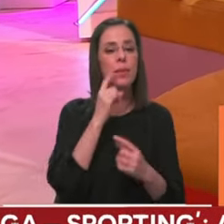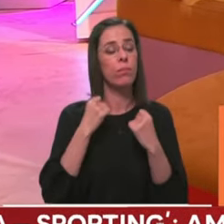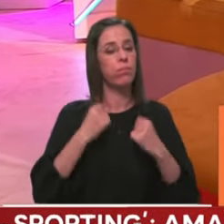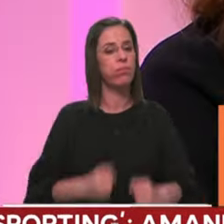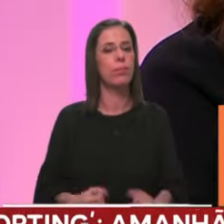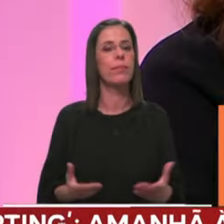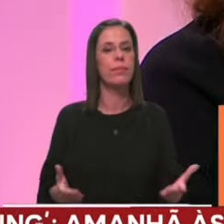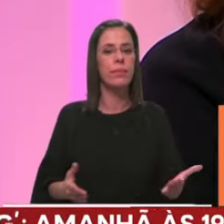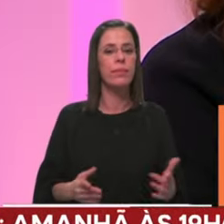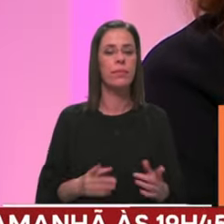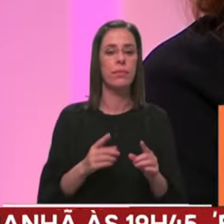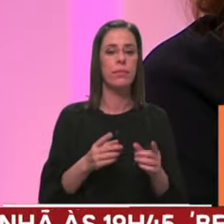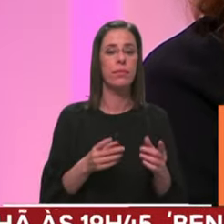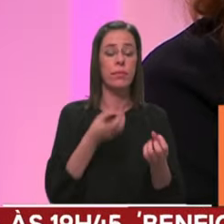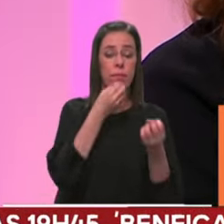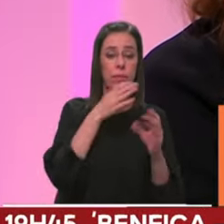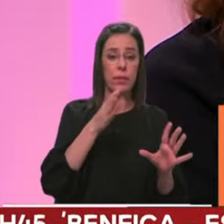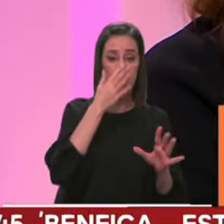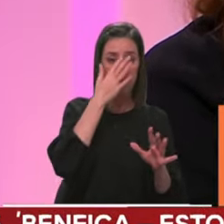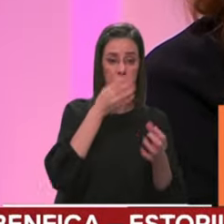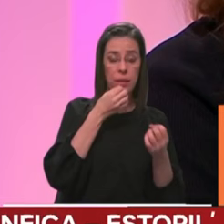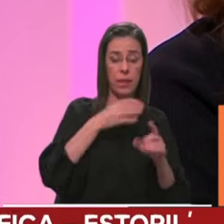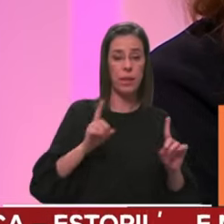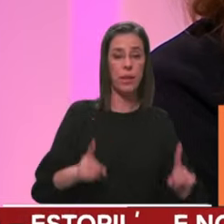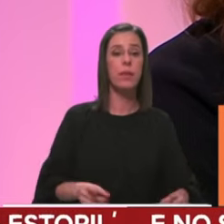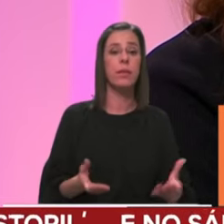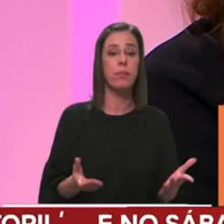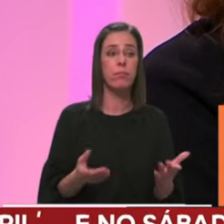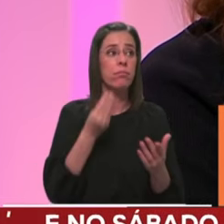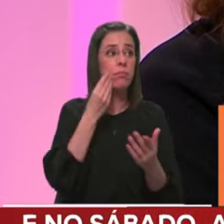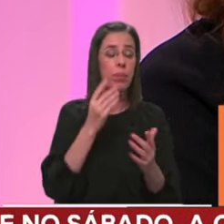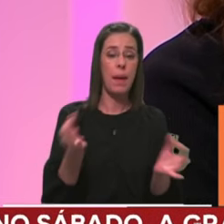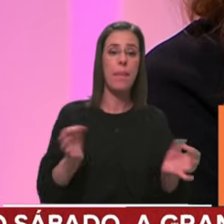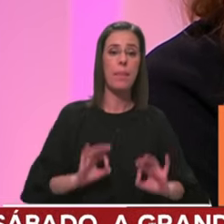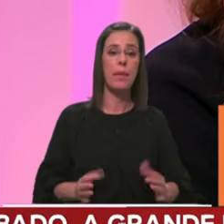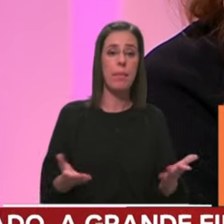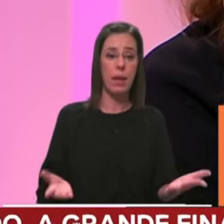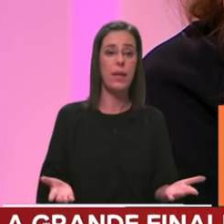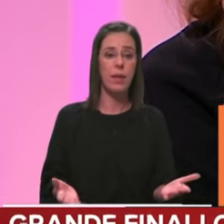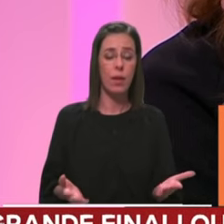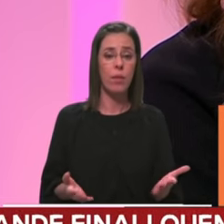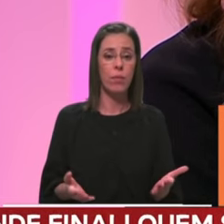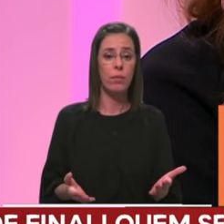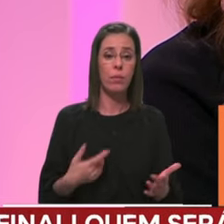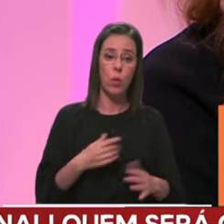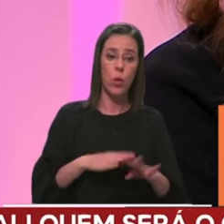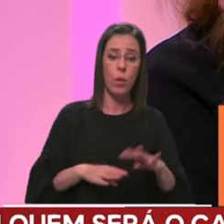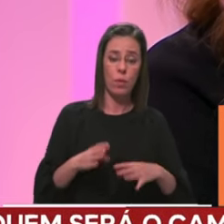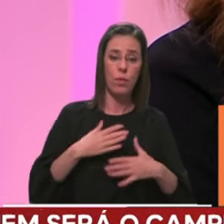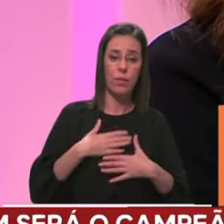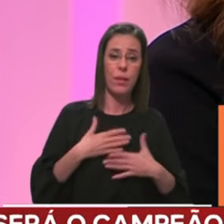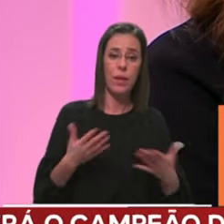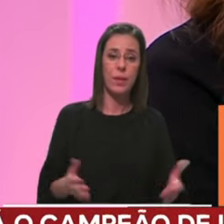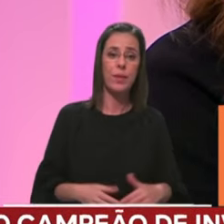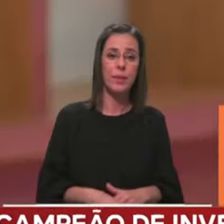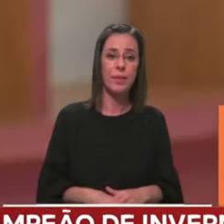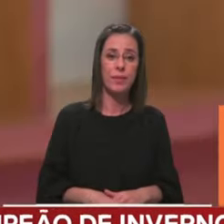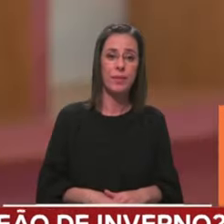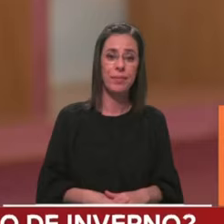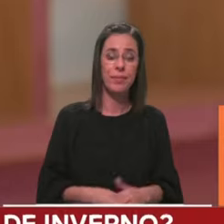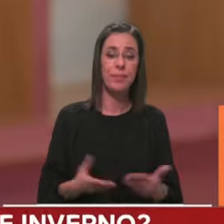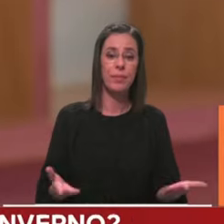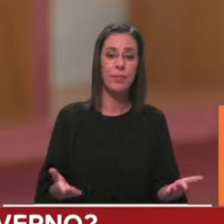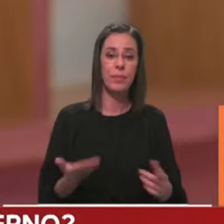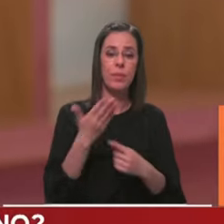se deriva completamente e decorre do da preparação que que faço